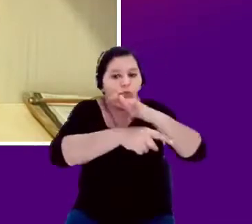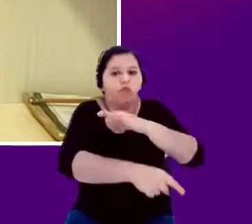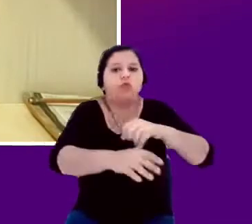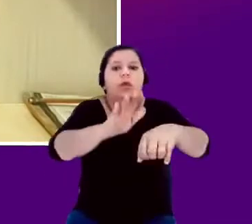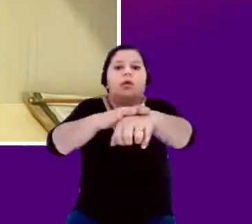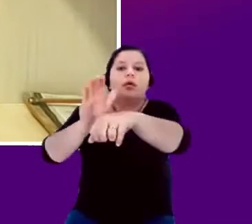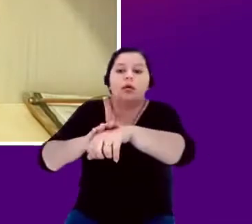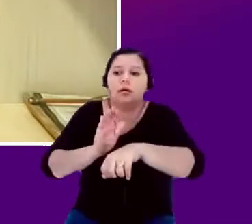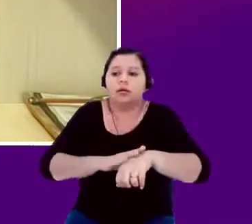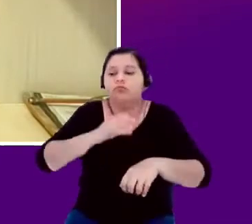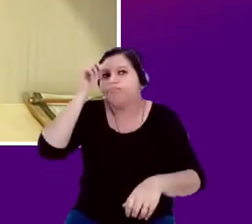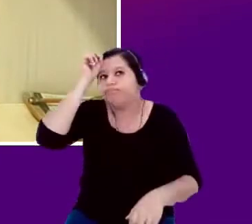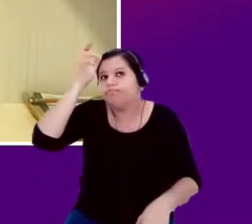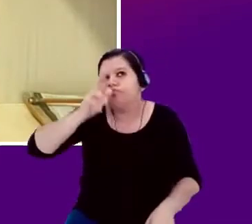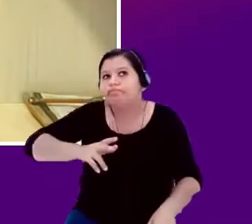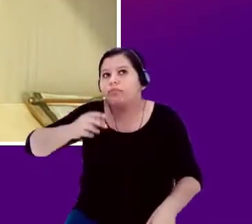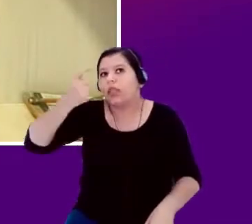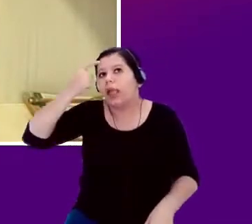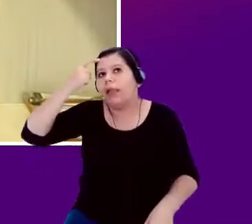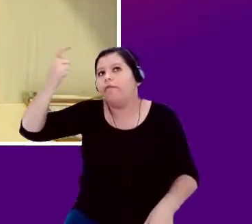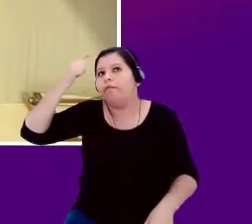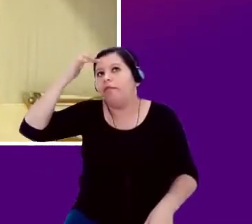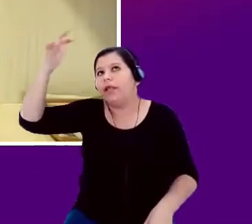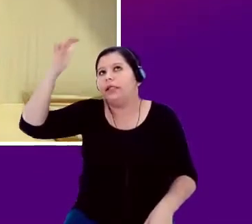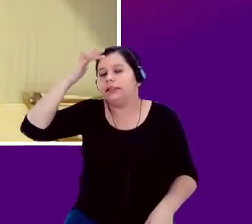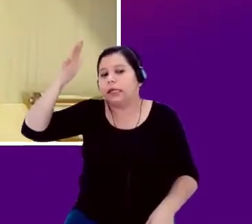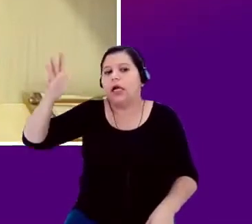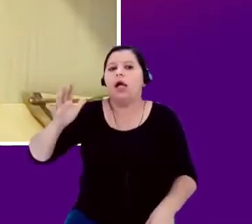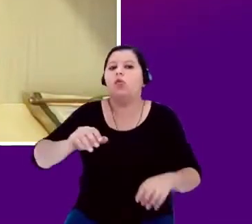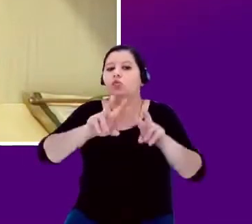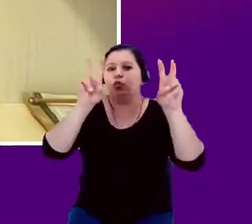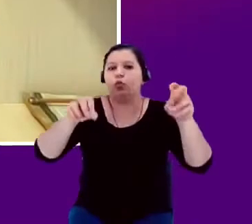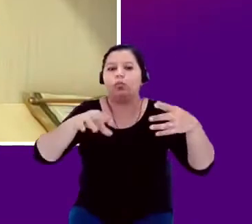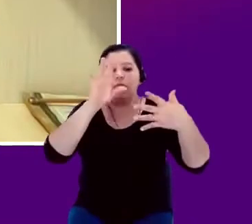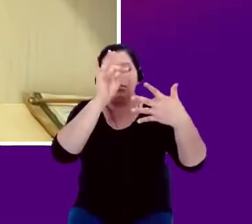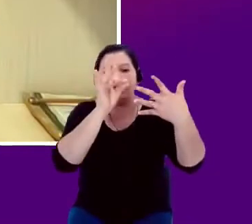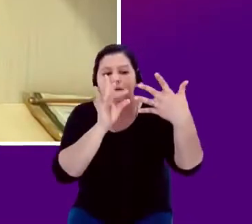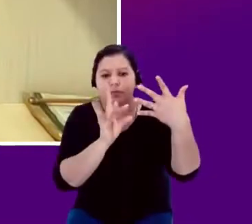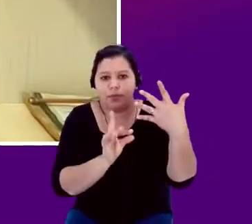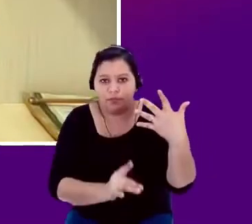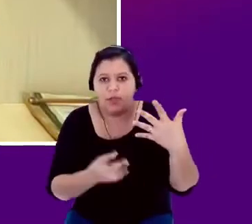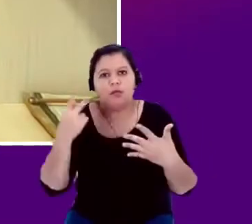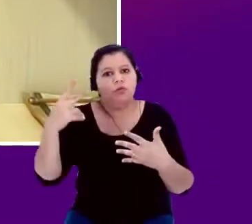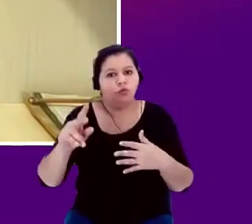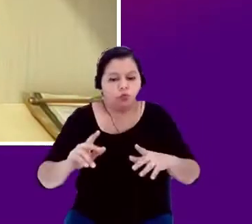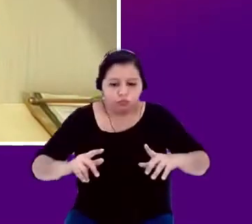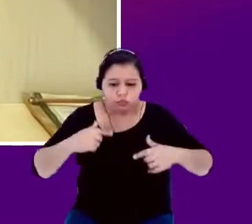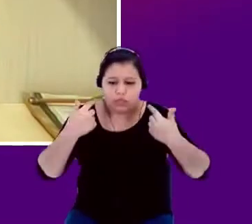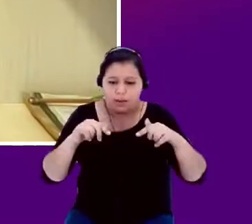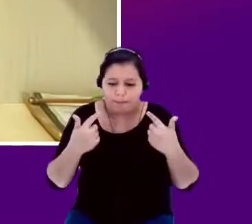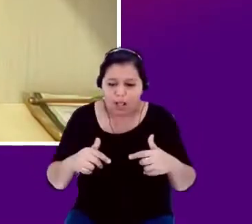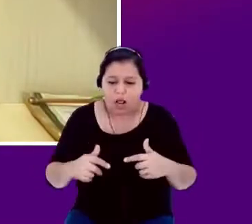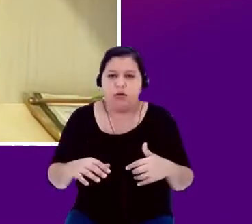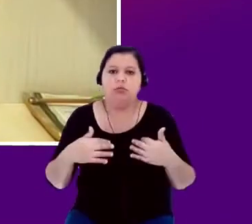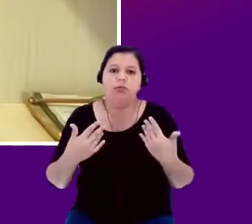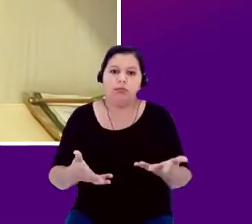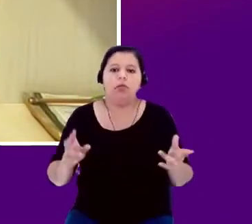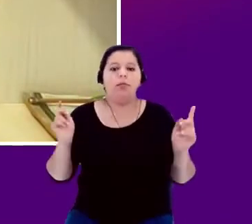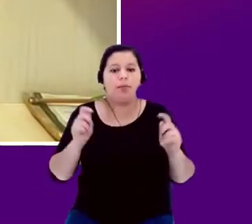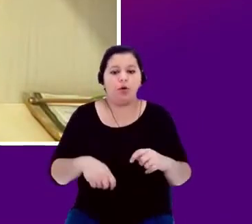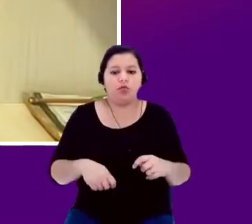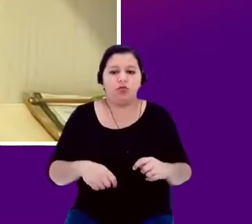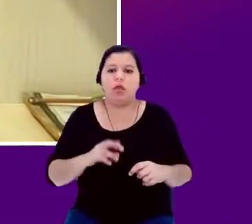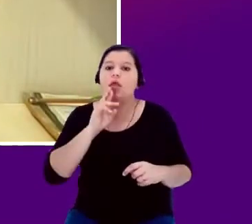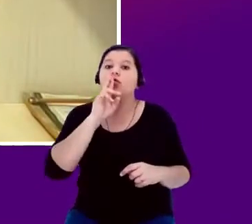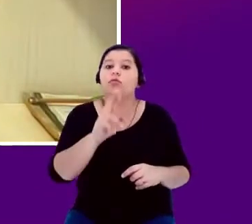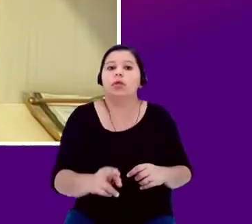com a expertise que possuem sobre as especificidades, os seus nichos, né, de atuação. E isso é algo que pode resultar tanto em códigos